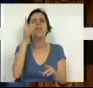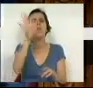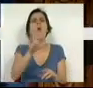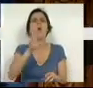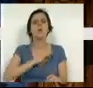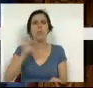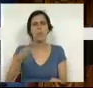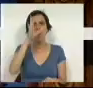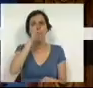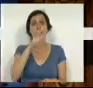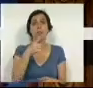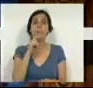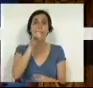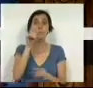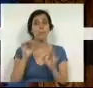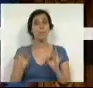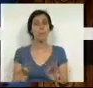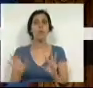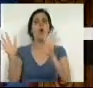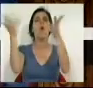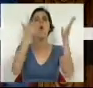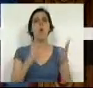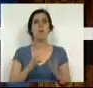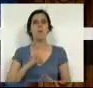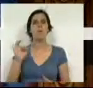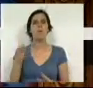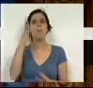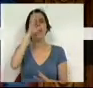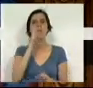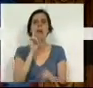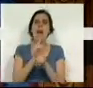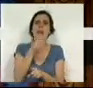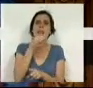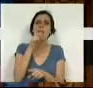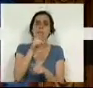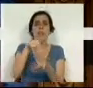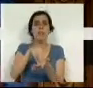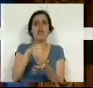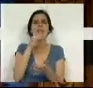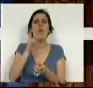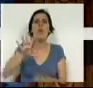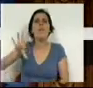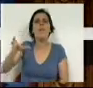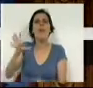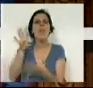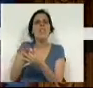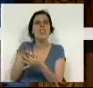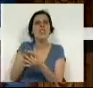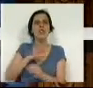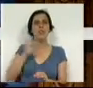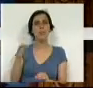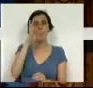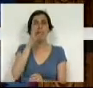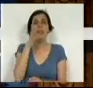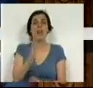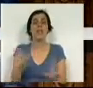Primeiro-Ministro vive. E a pergunta fica feita: a que país é que o Sr. Primeiro-Ministro estava a referir ali da tribuna? Qual era o país que o Sr.